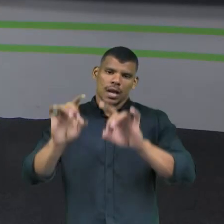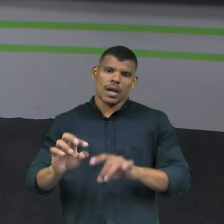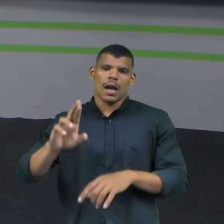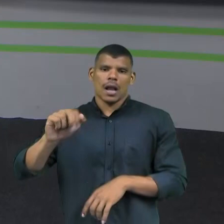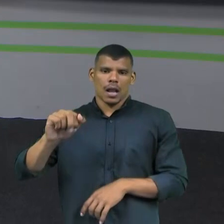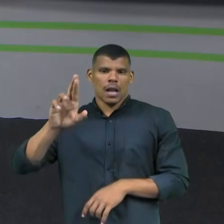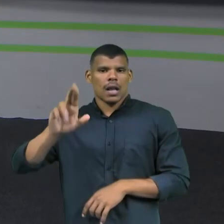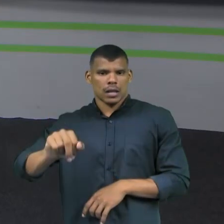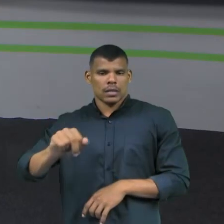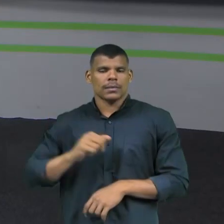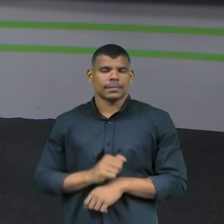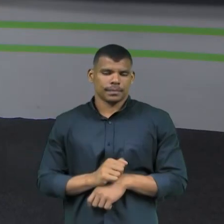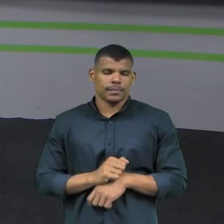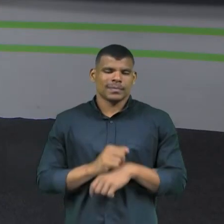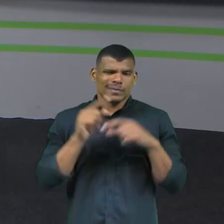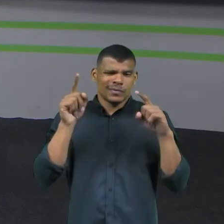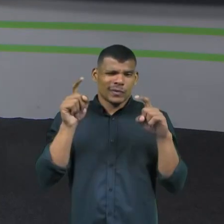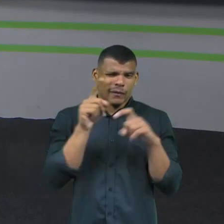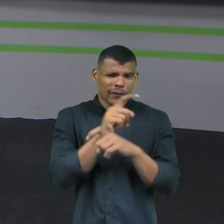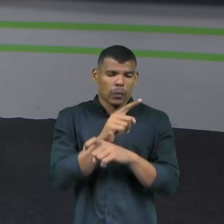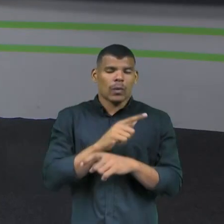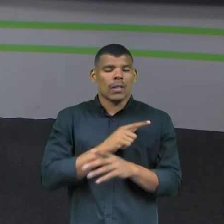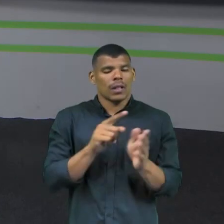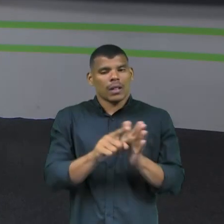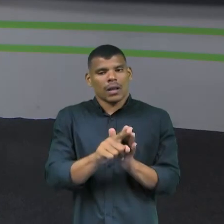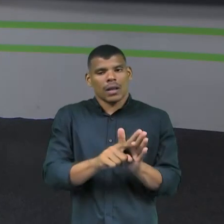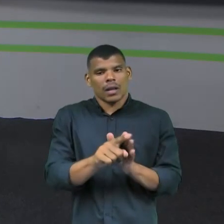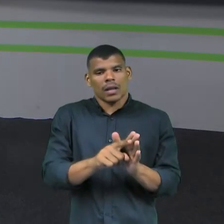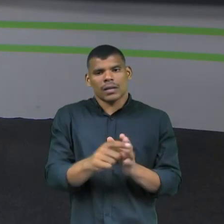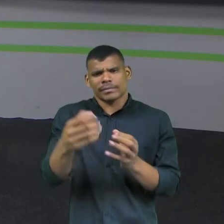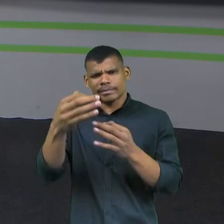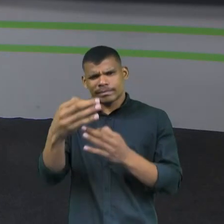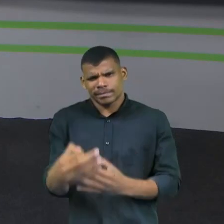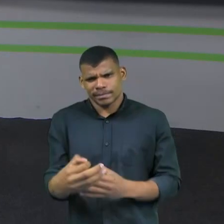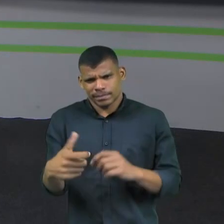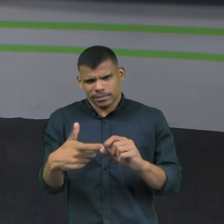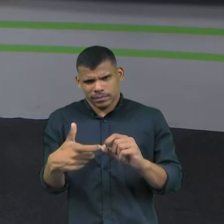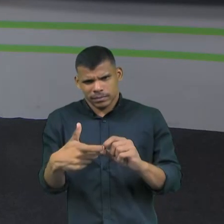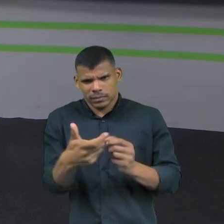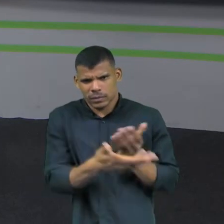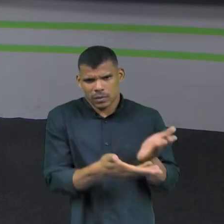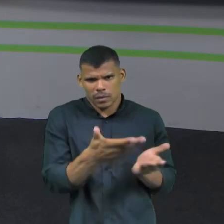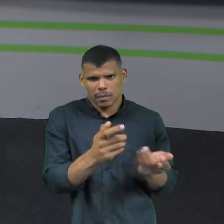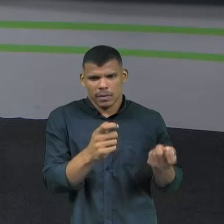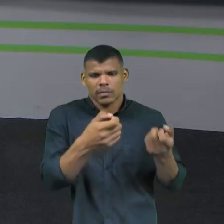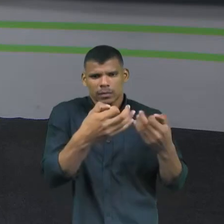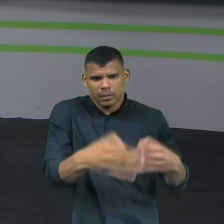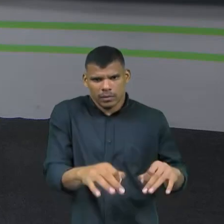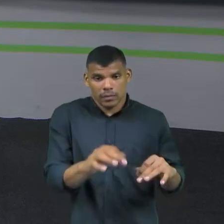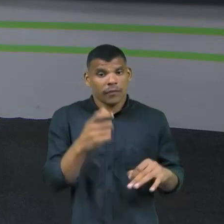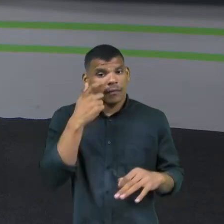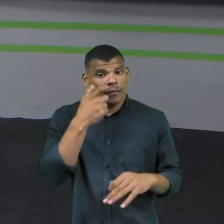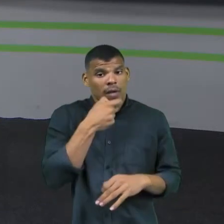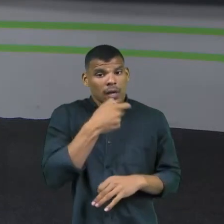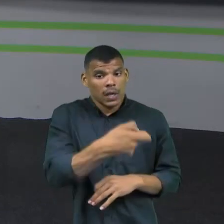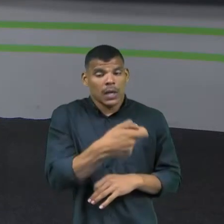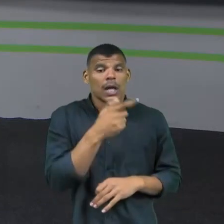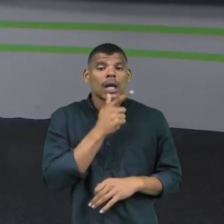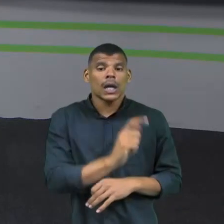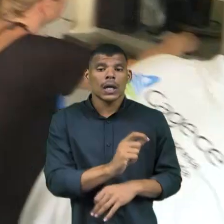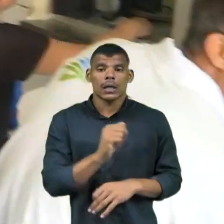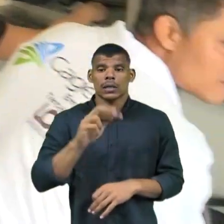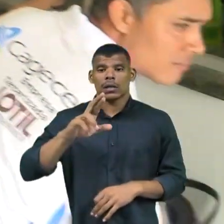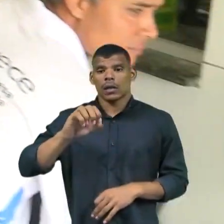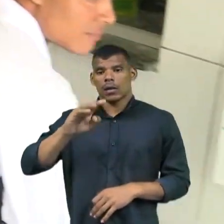muitas dificuldades para obter diagnóstico preciso e tratamento adequado. Acompanhe agora na reportagem de Robério